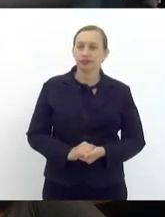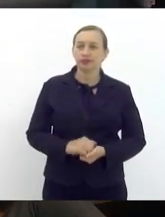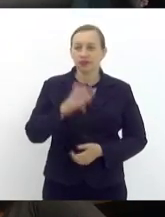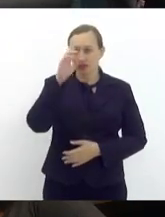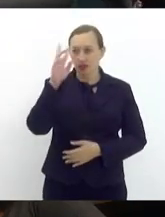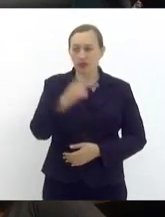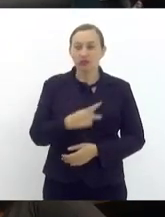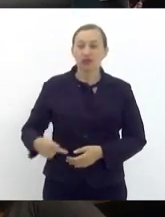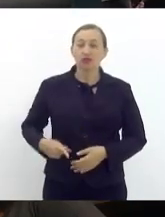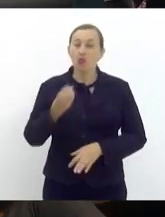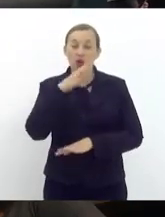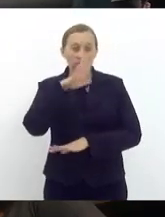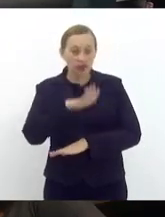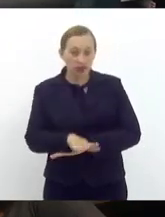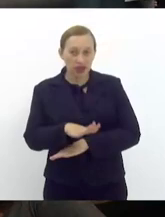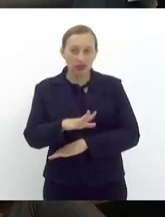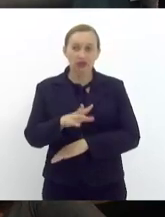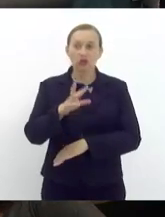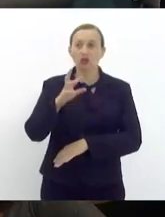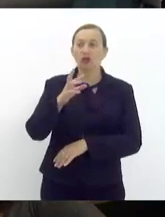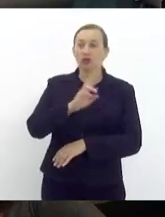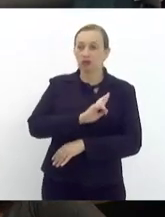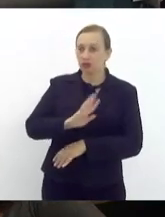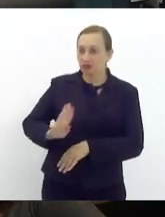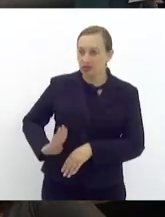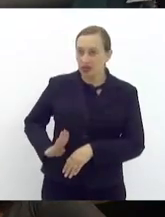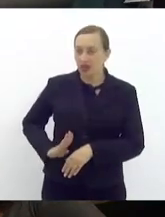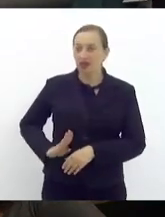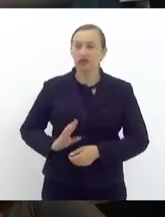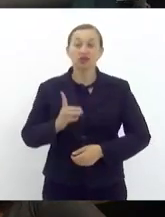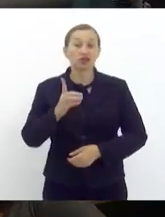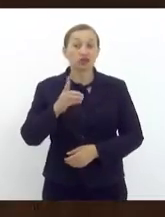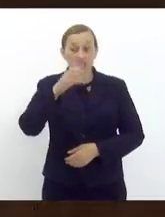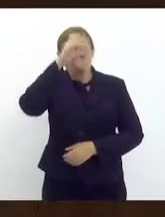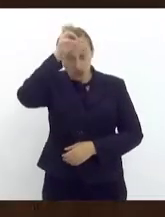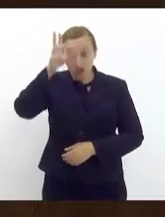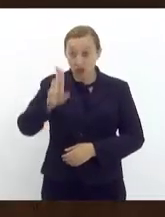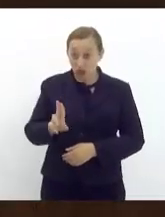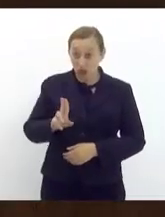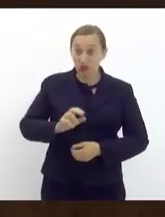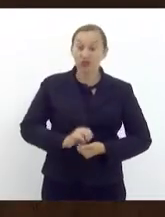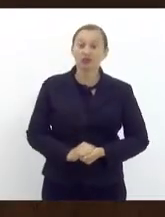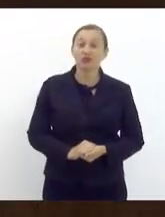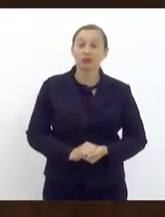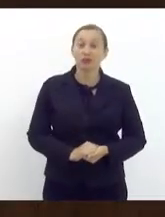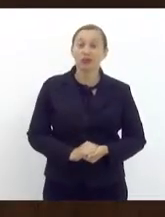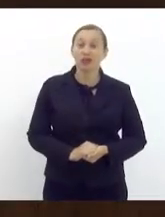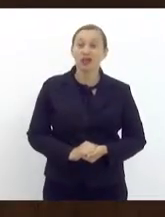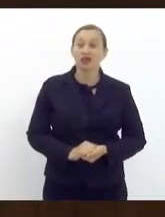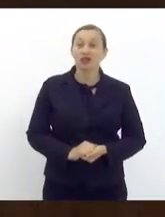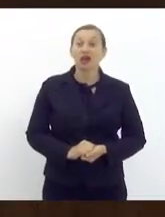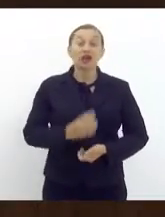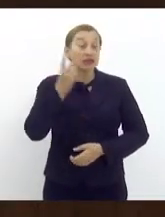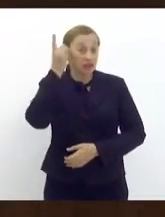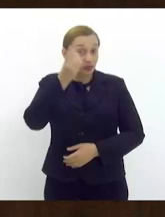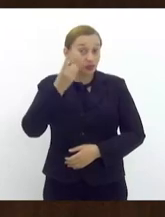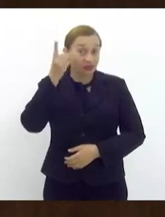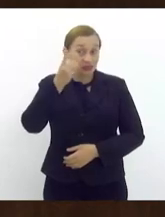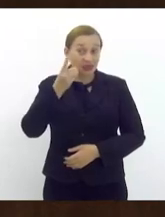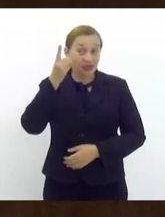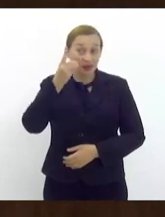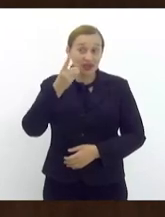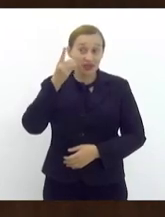Presidente, boa tarde. Presidente Rodrigo Barcelar, Tia Ju. Eu, deputado Giovanni